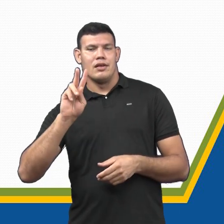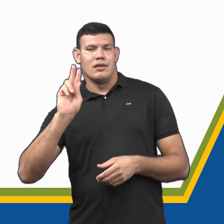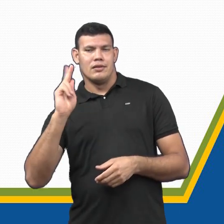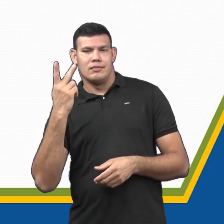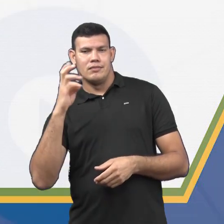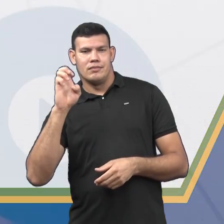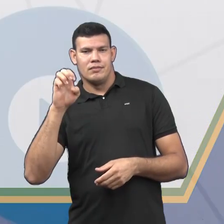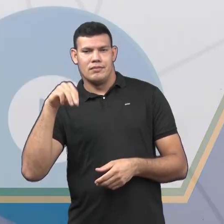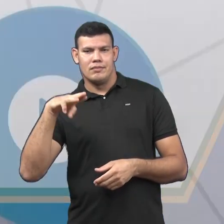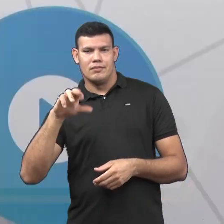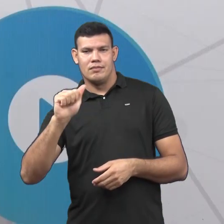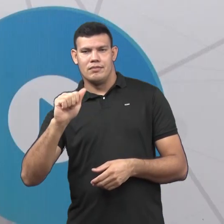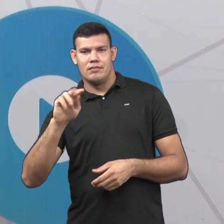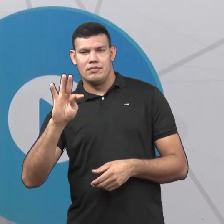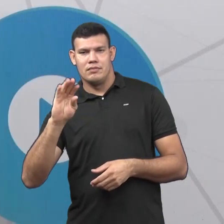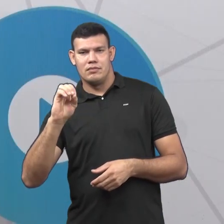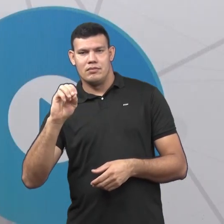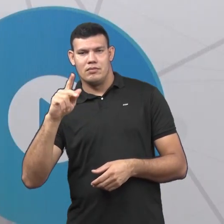hematopoiese.